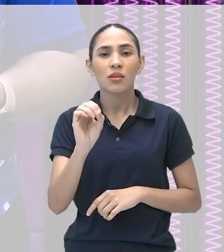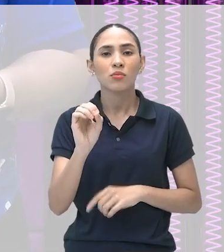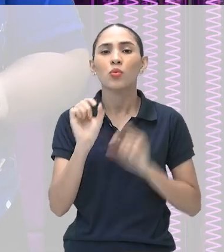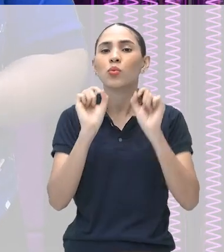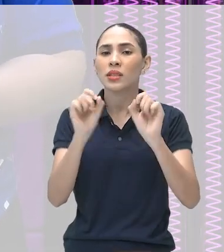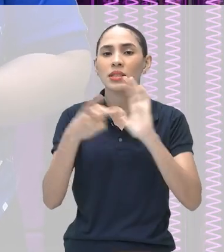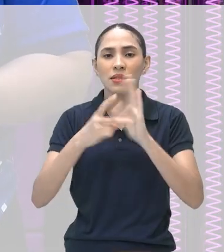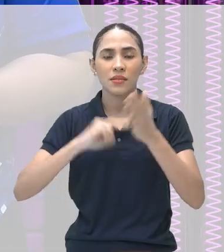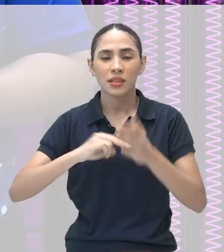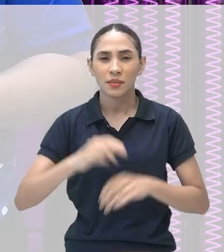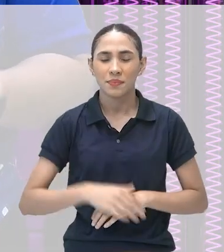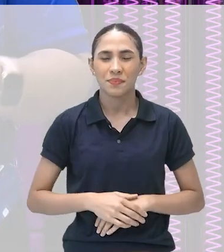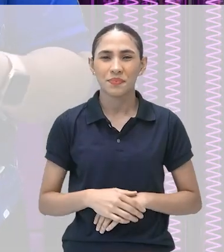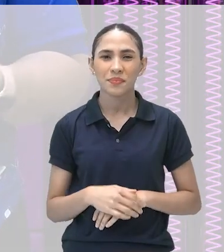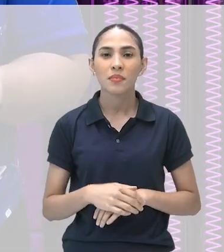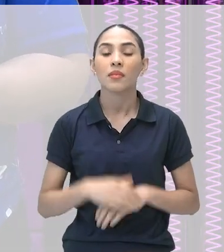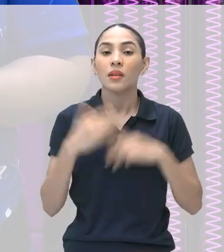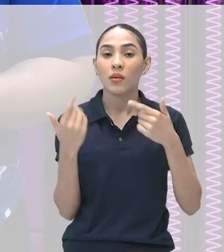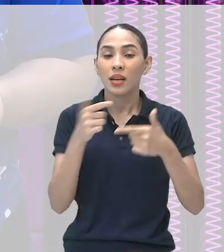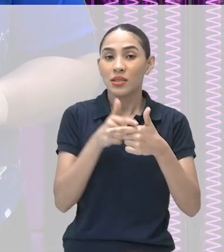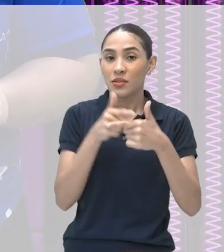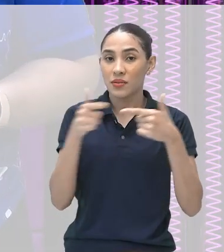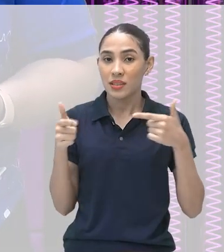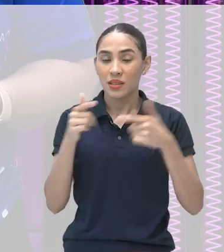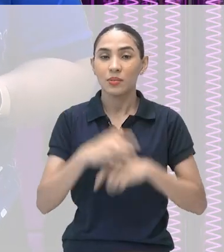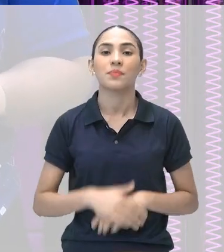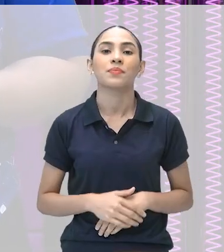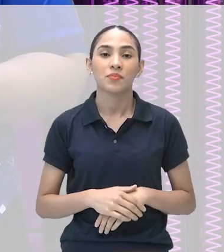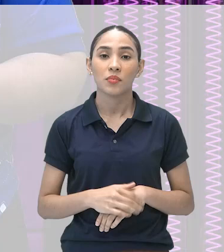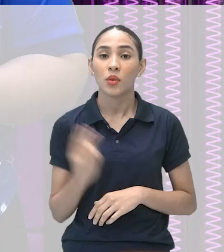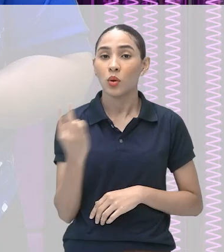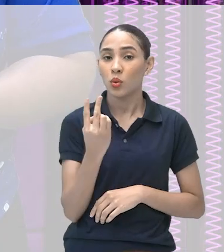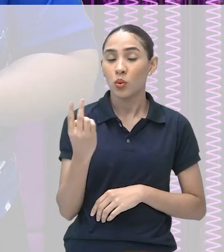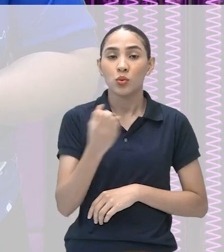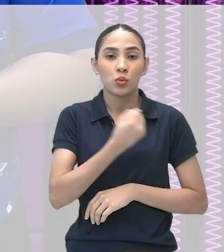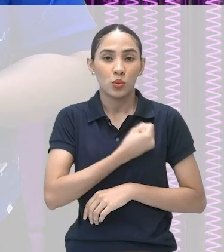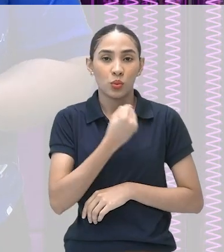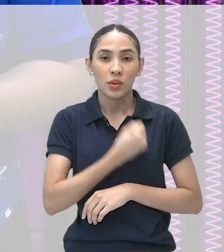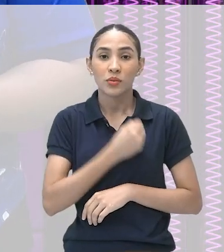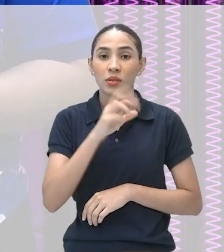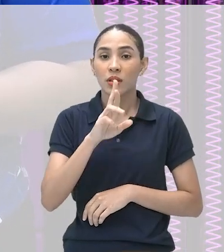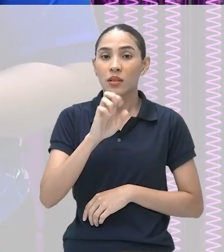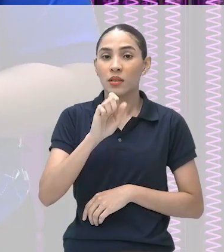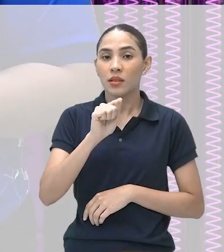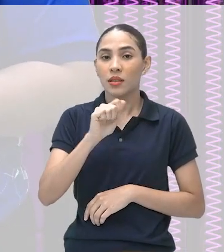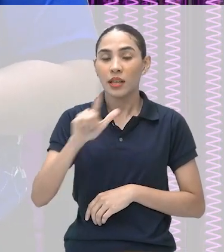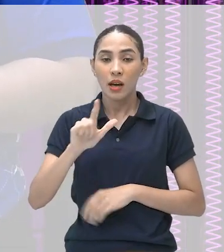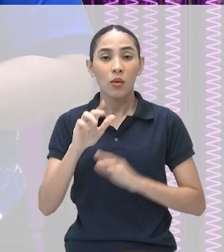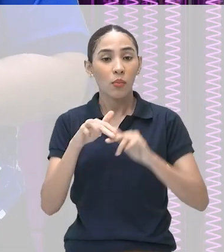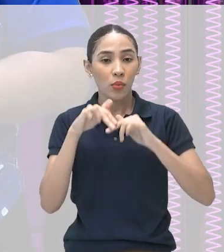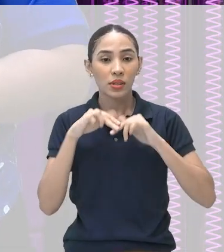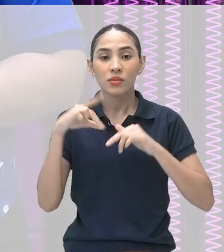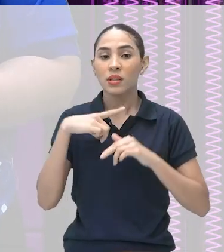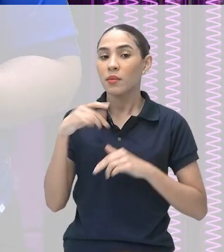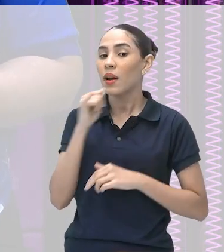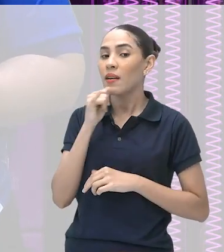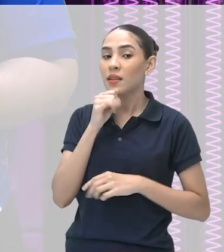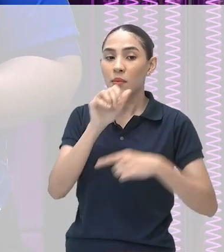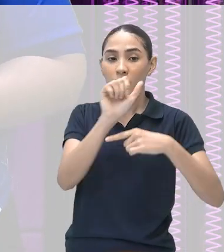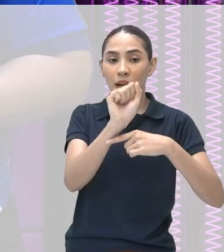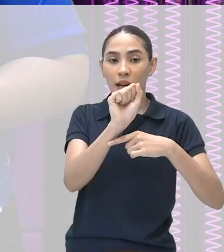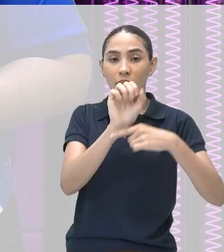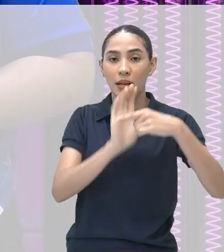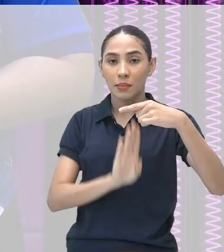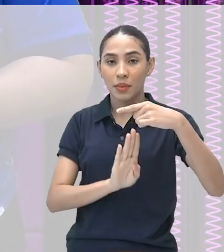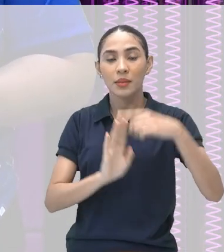razão? Seria a divisão, né, entre dois números reais. Por isso, nós temos aqui essa letra A